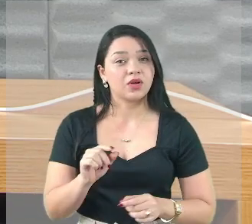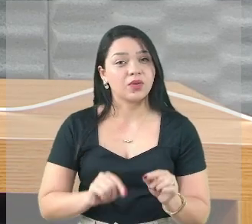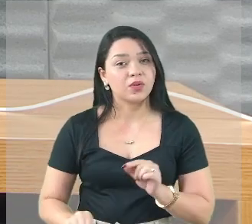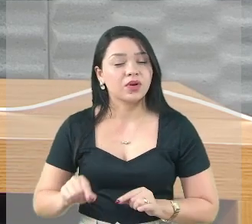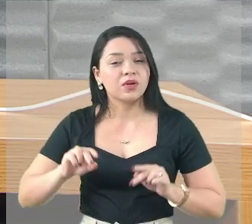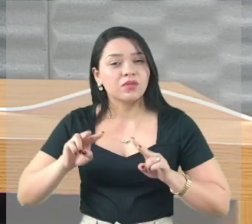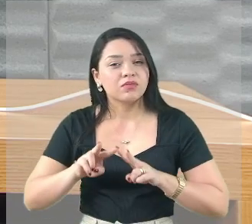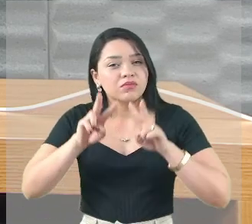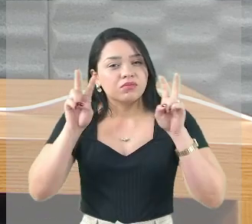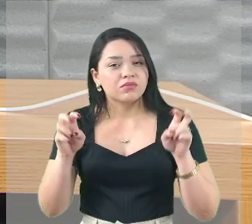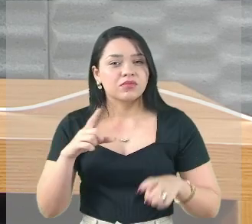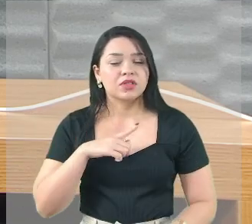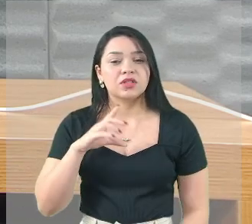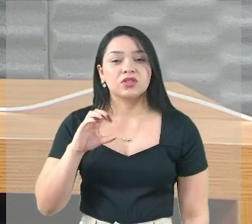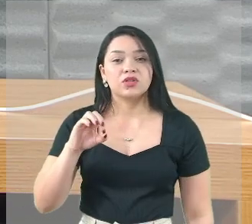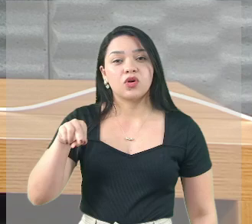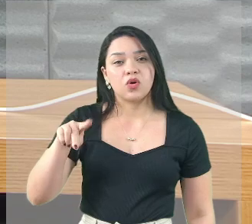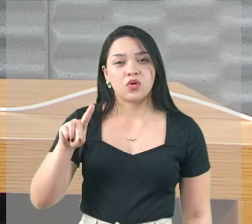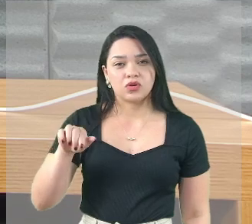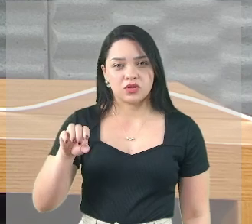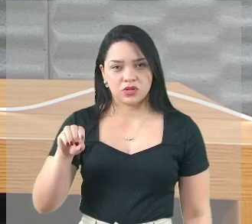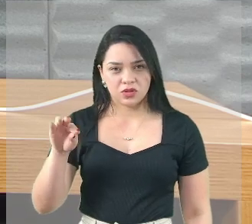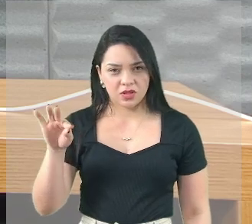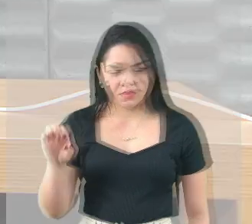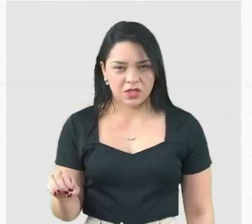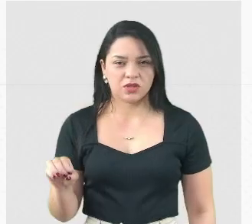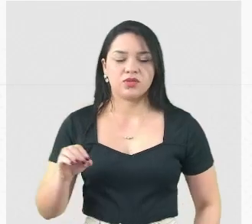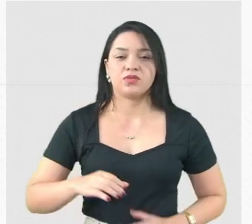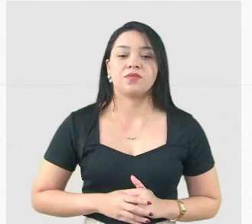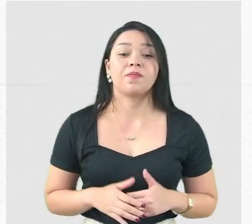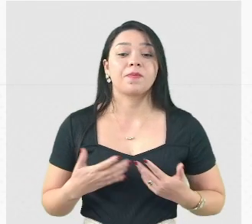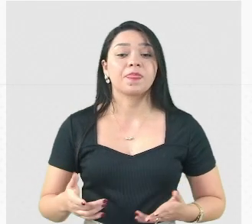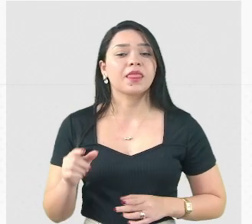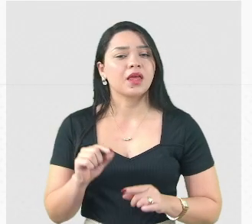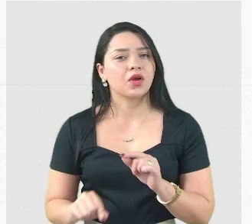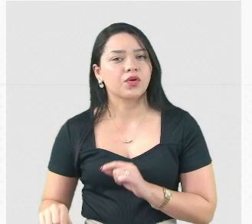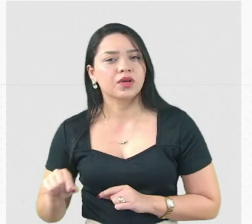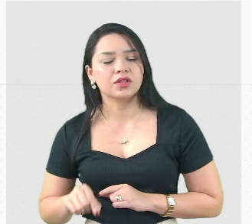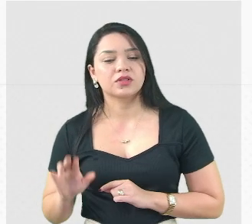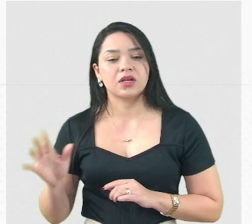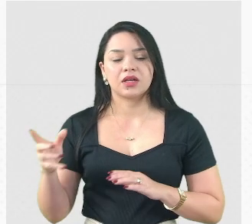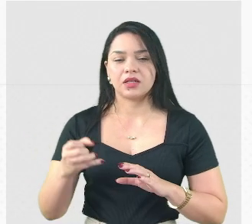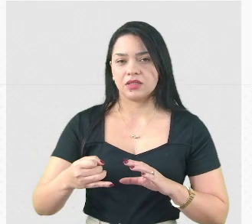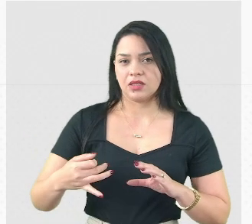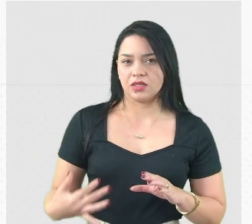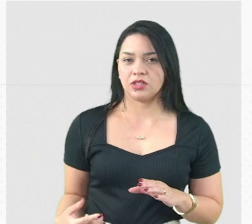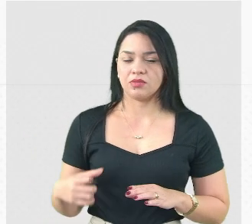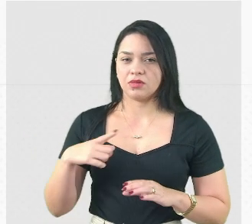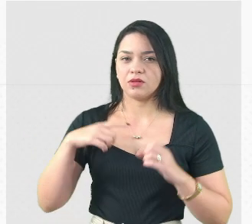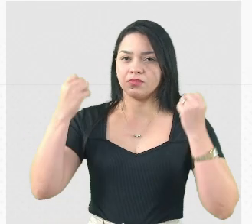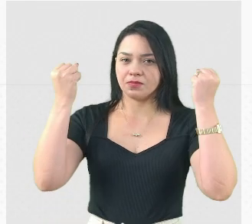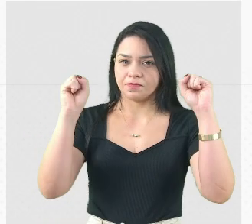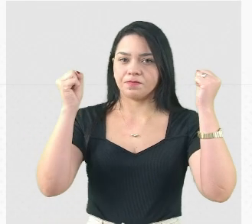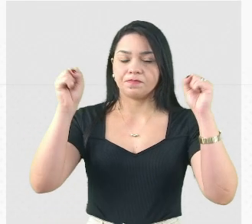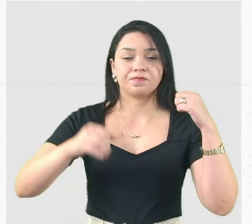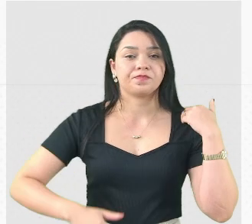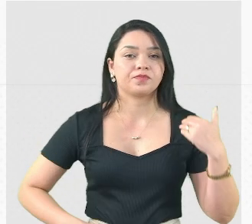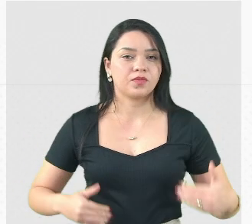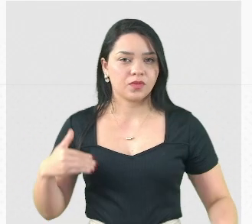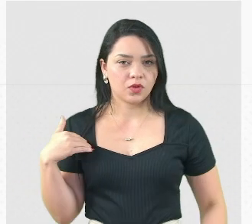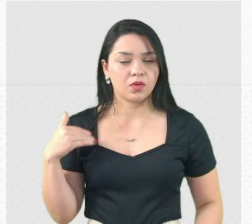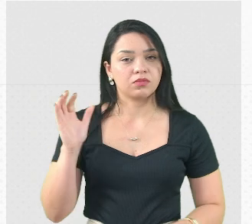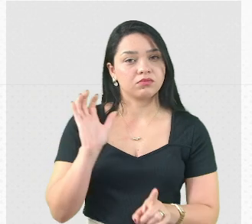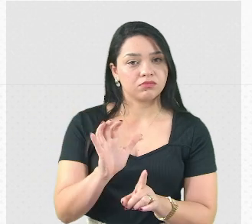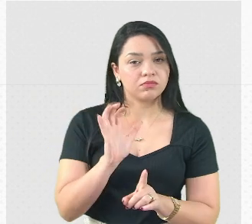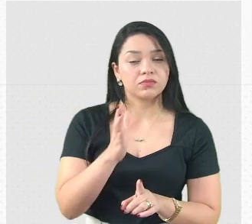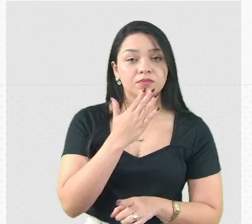sobre a ginástica de condicionamento físico. A ginástica de condicionamento físico, ela se caracteriza pela exercitação do corpo orientada